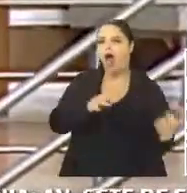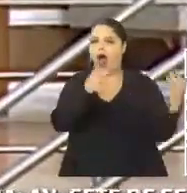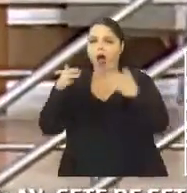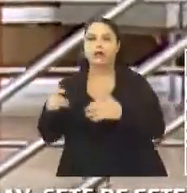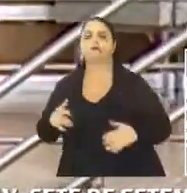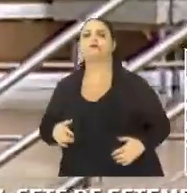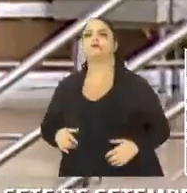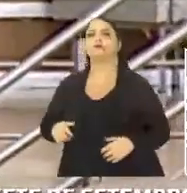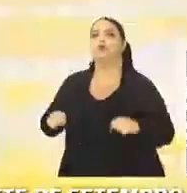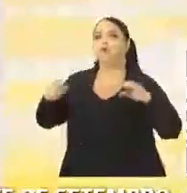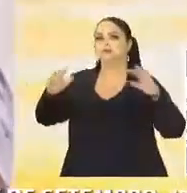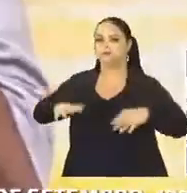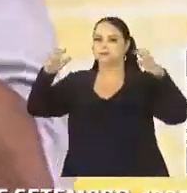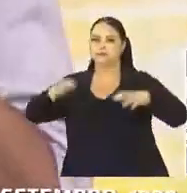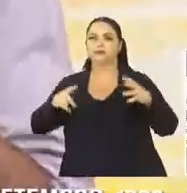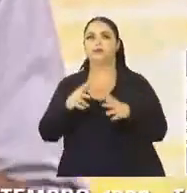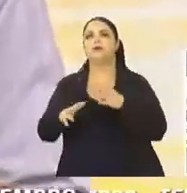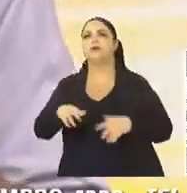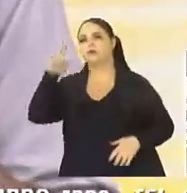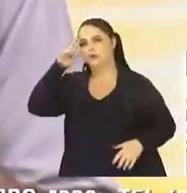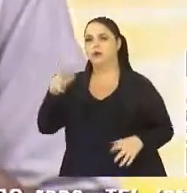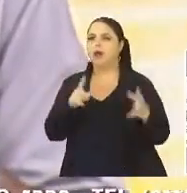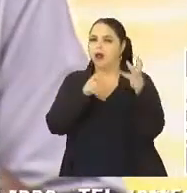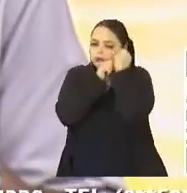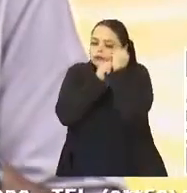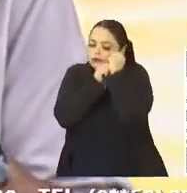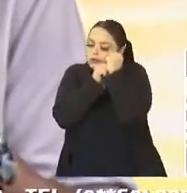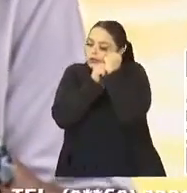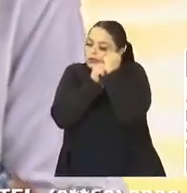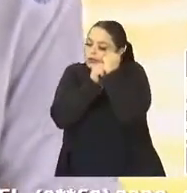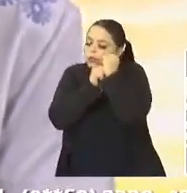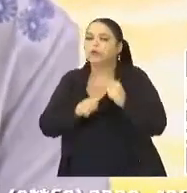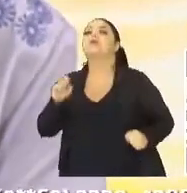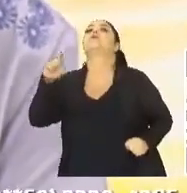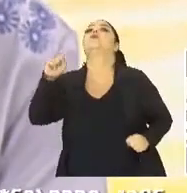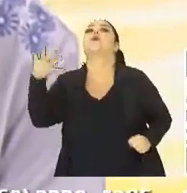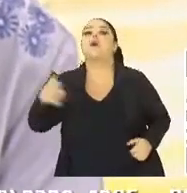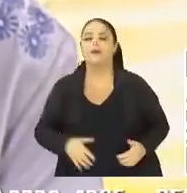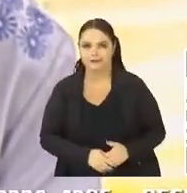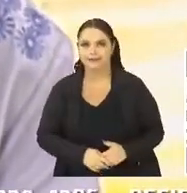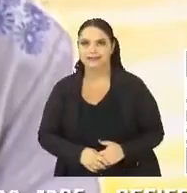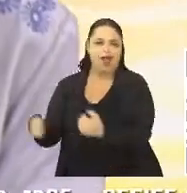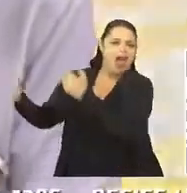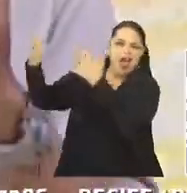isso já? O Senhor deu uma cochilada, o que aconteceu?